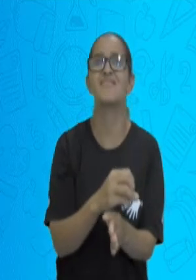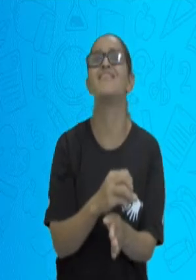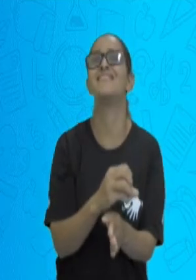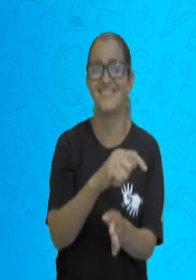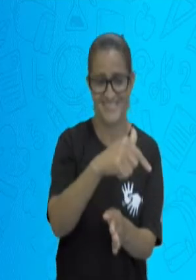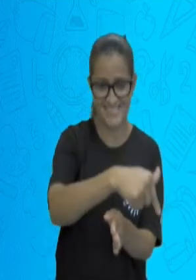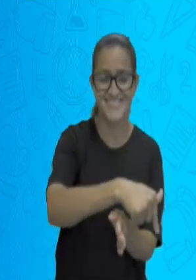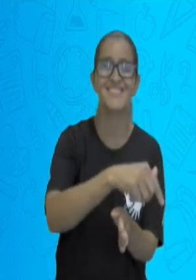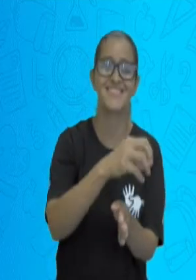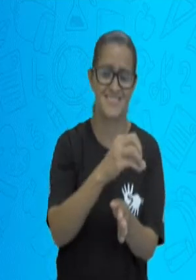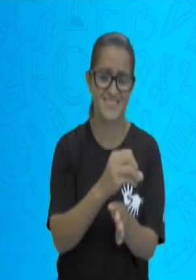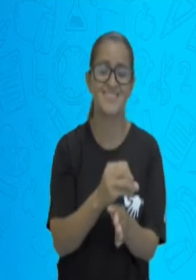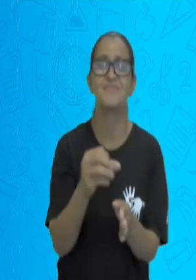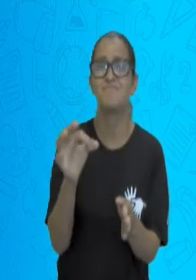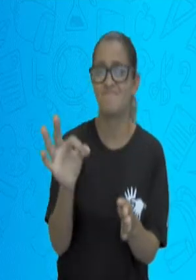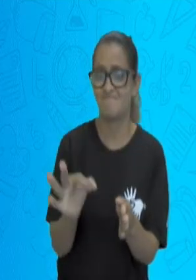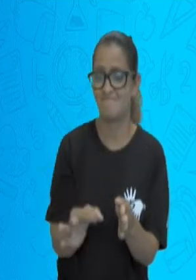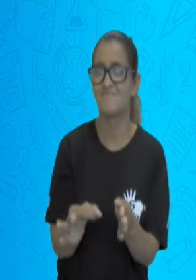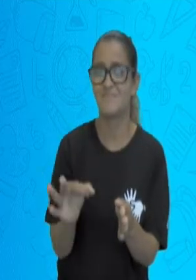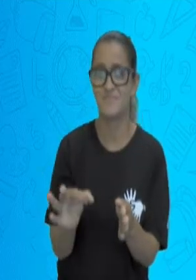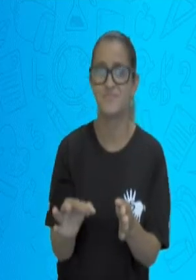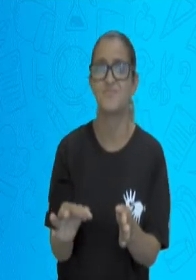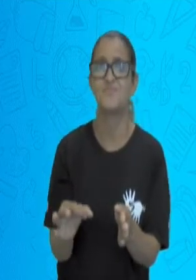Muito bem, o 70.